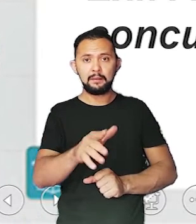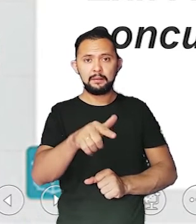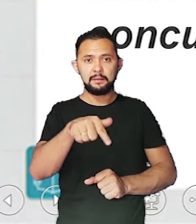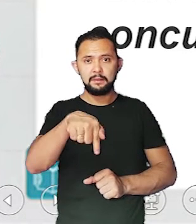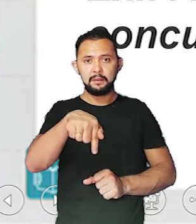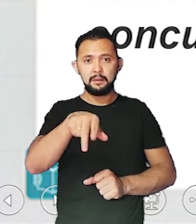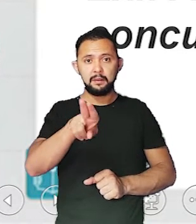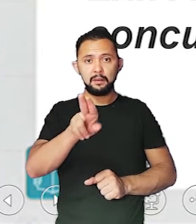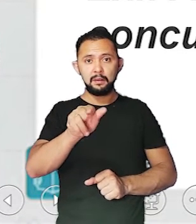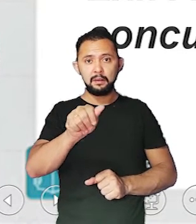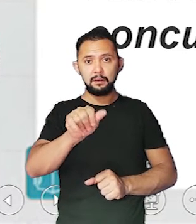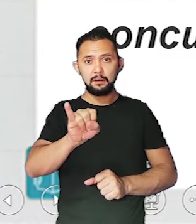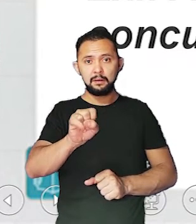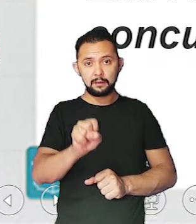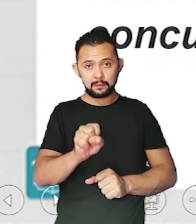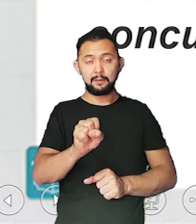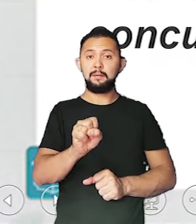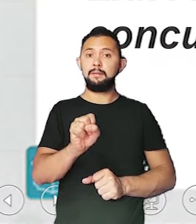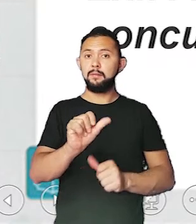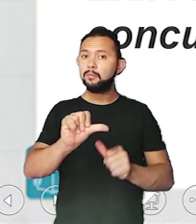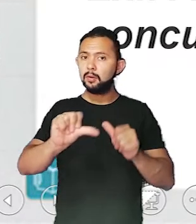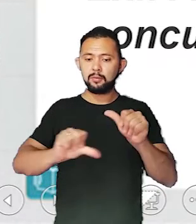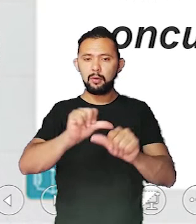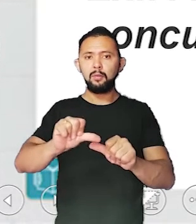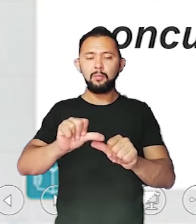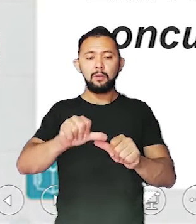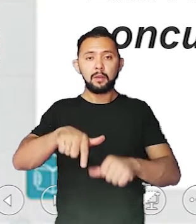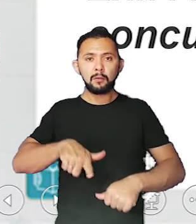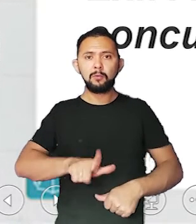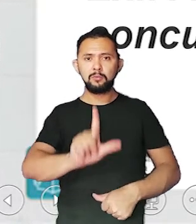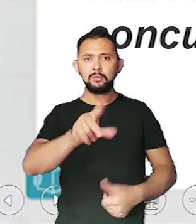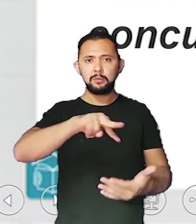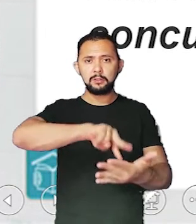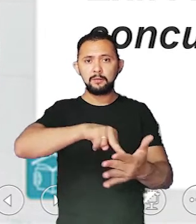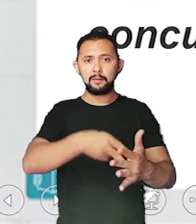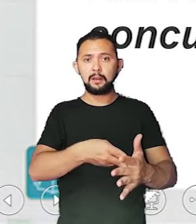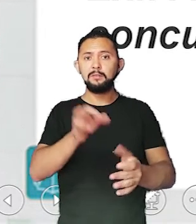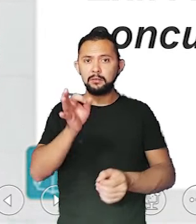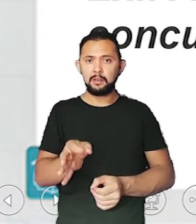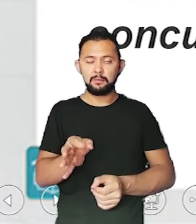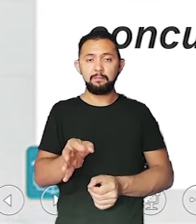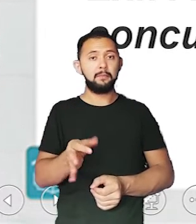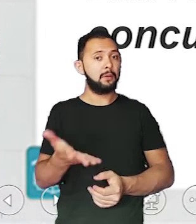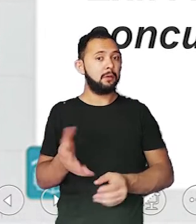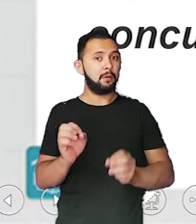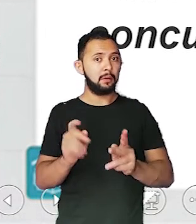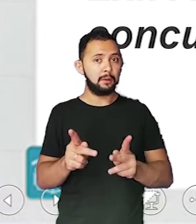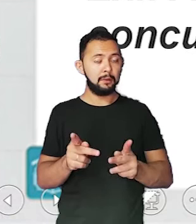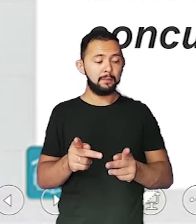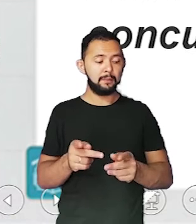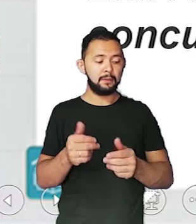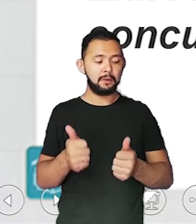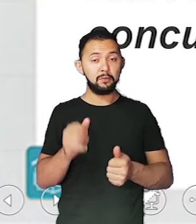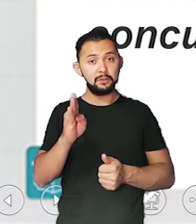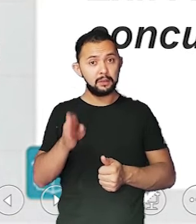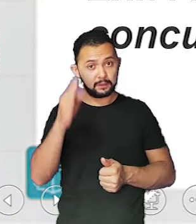As gaúchas, então eu coloco o que no feminino plural, as quais, né? As gaúchas, as quais são bonitas, participarão do concurso de beleza. Pronto, você